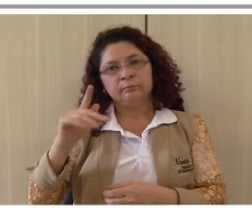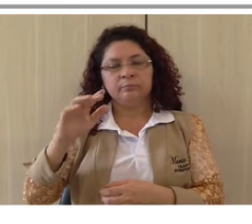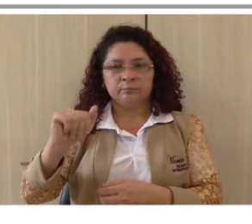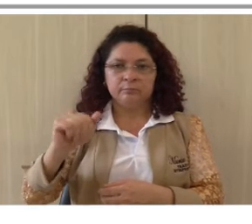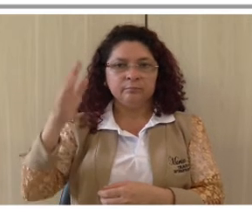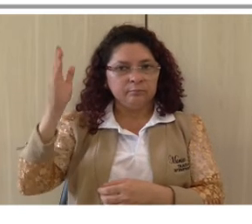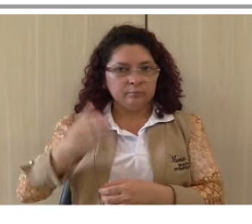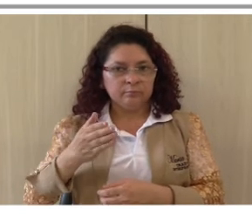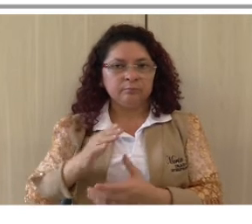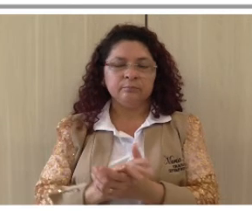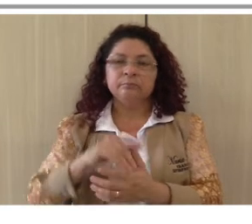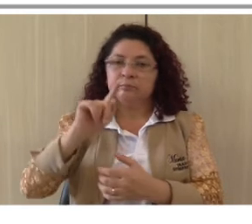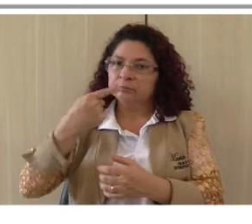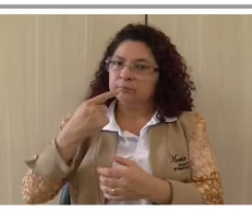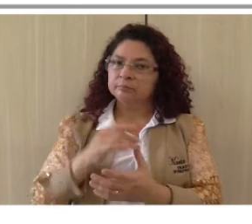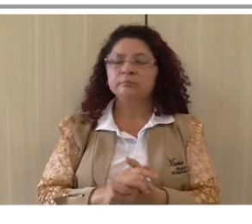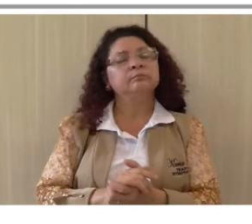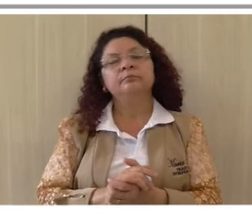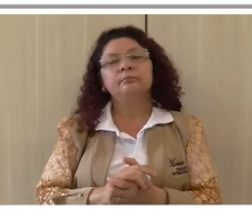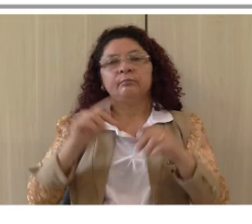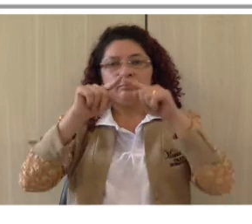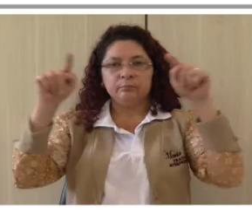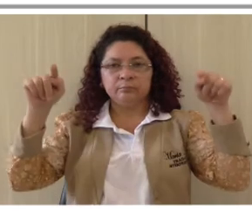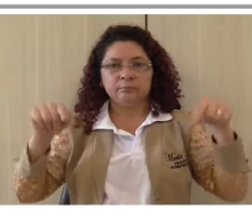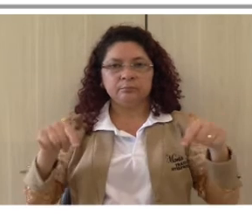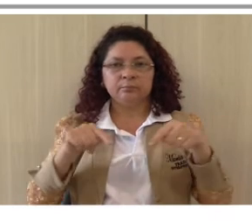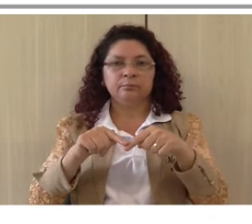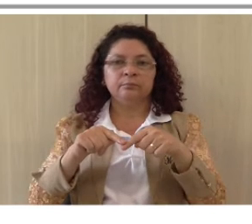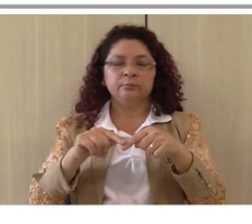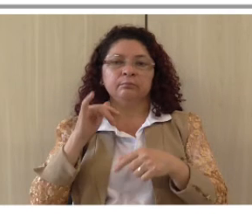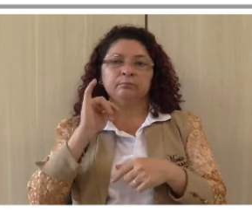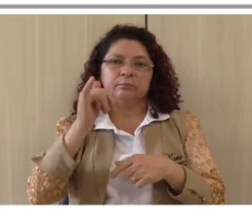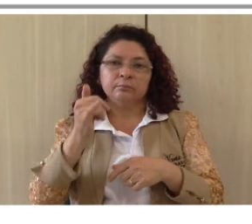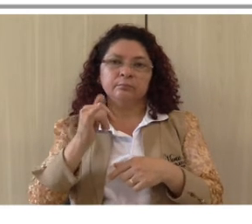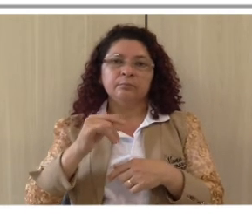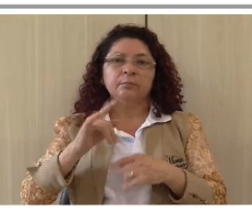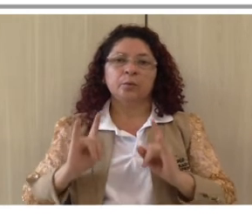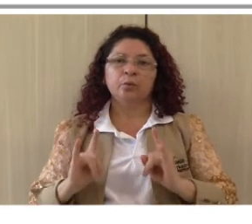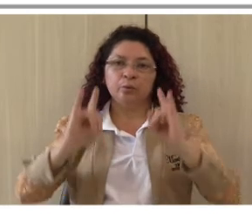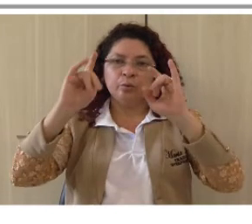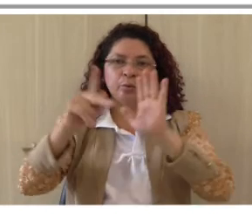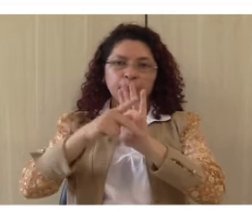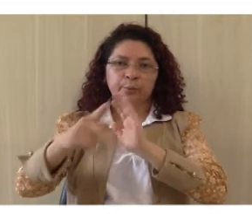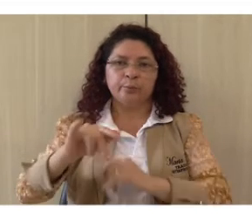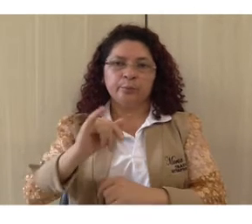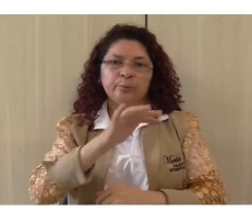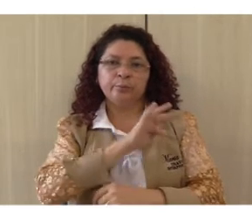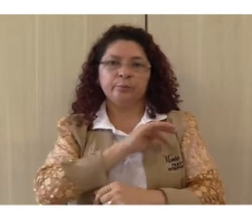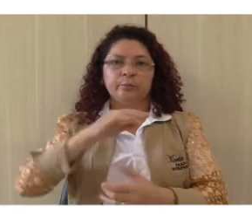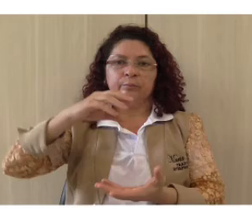procel.ifpa.edu.br, vírgula, e nos quadros de aviso no prédio do IFPA, Campus